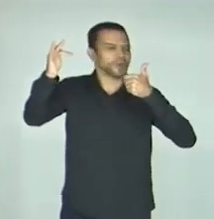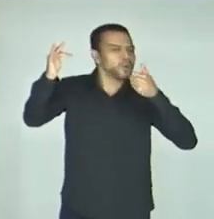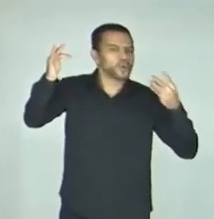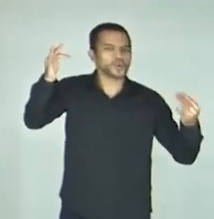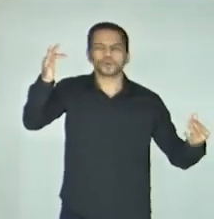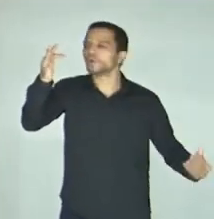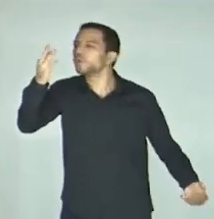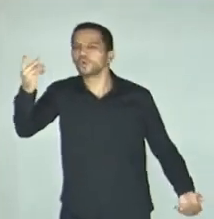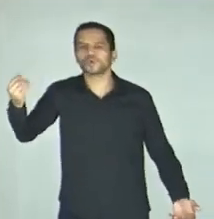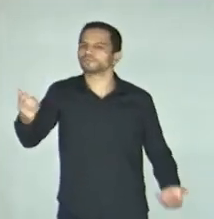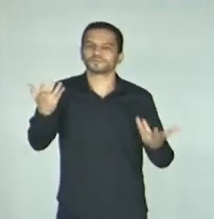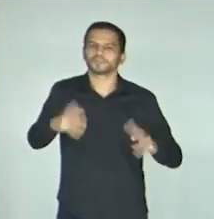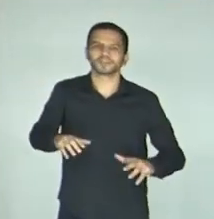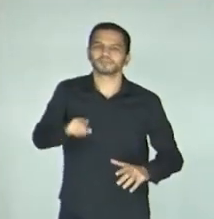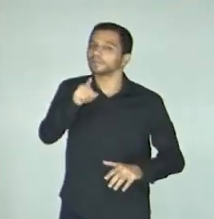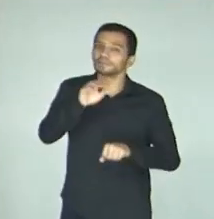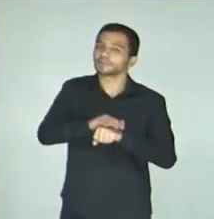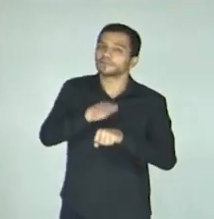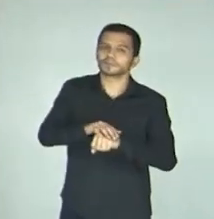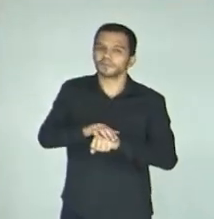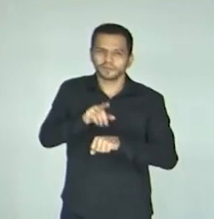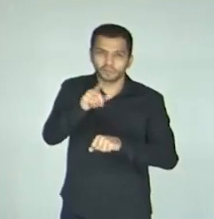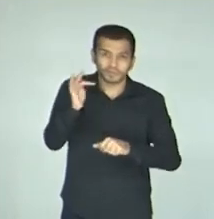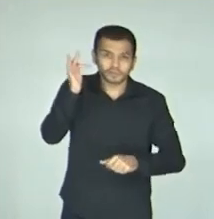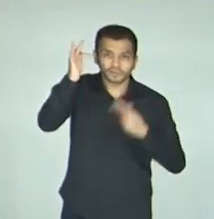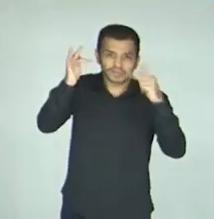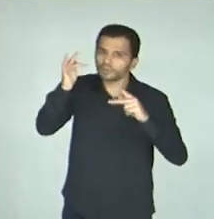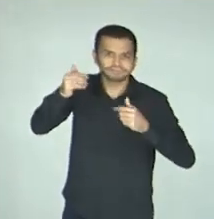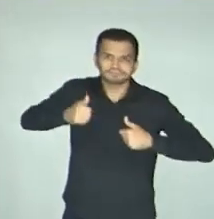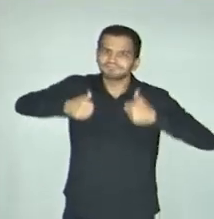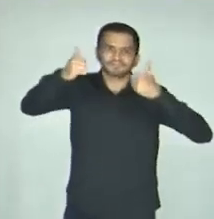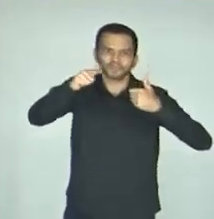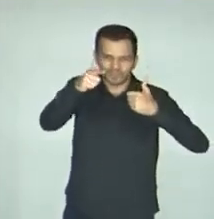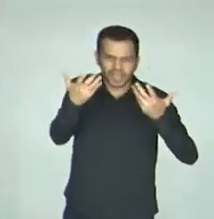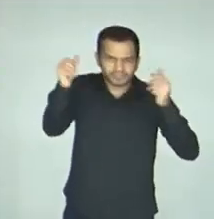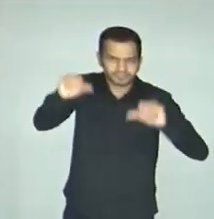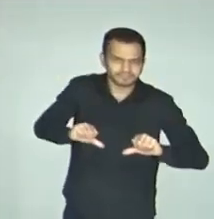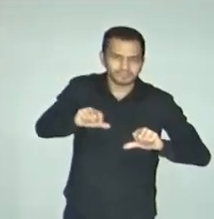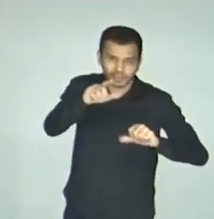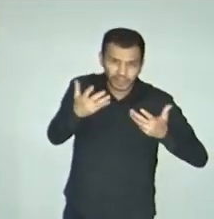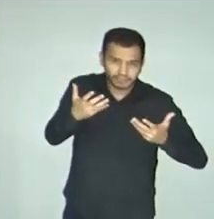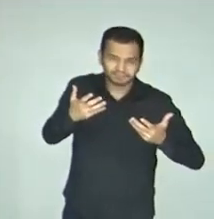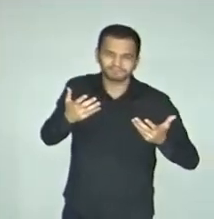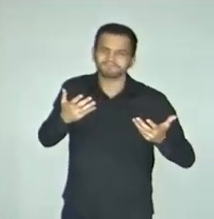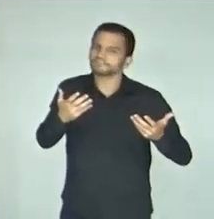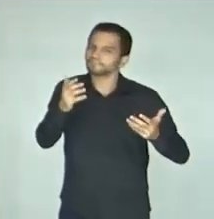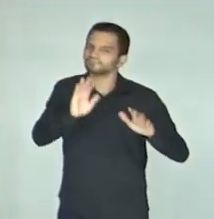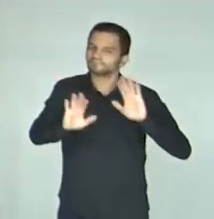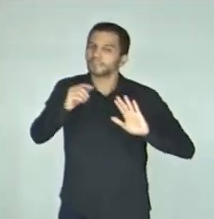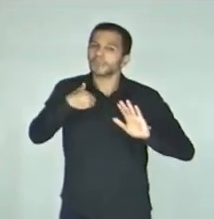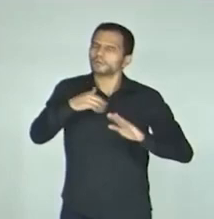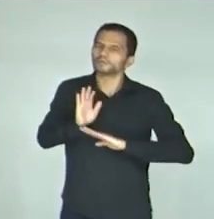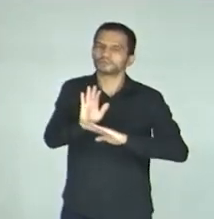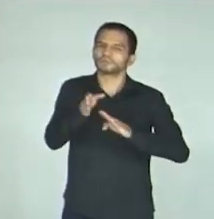se você tem um futuro lindo pela frente para botar perder e eu quero te ajudar nesse momento ou não